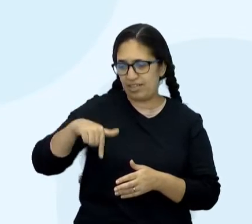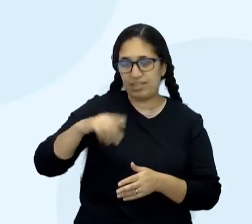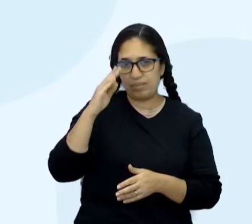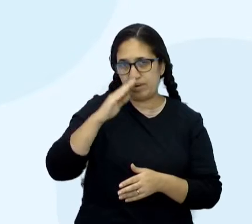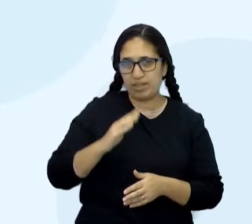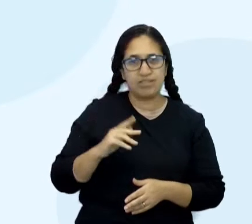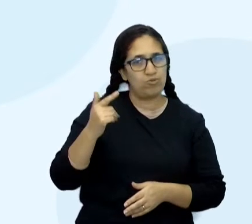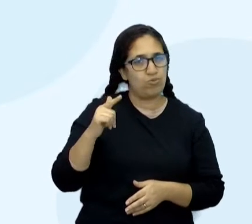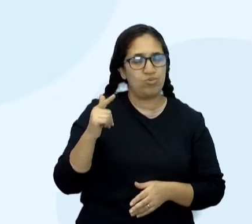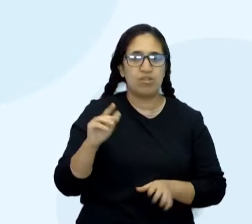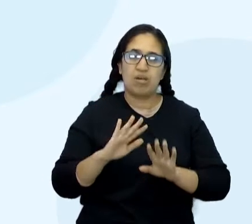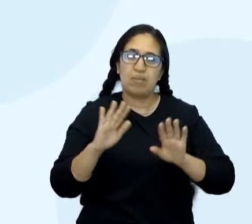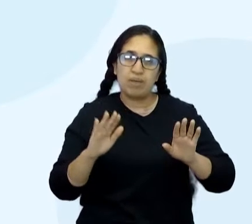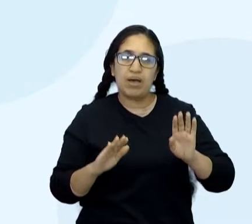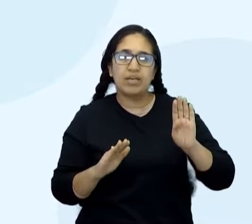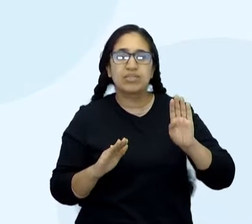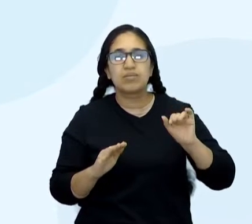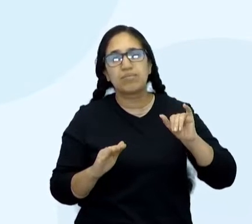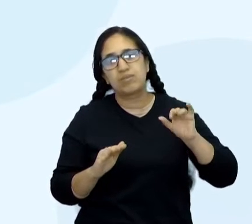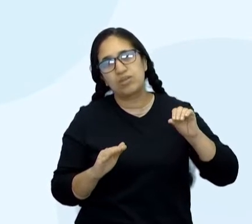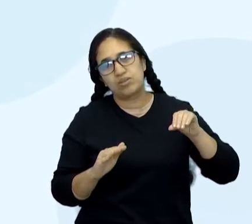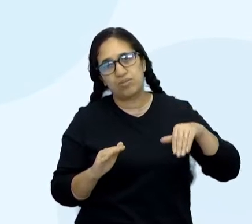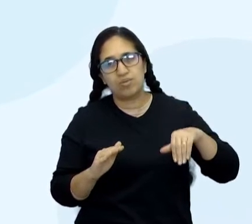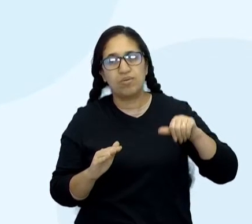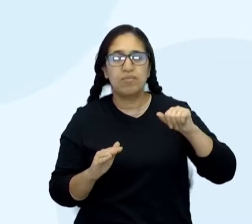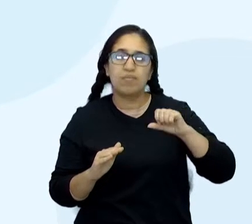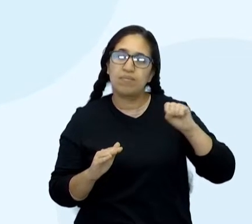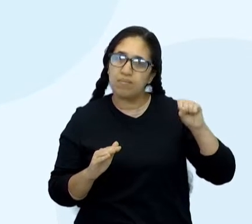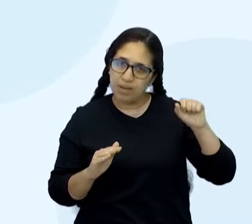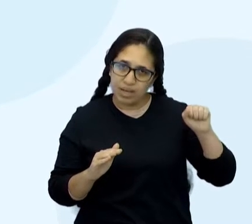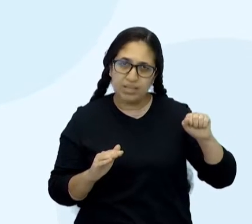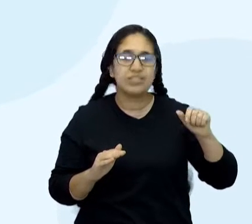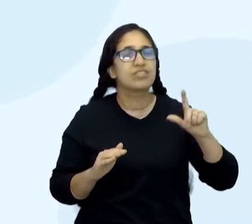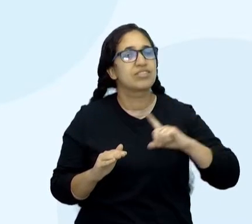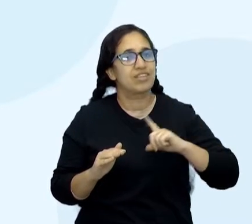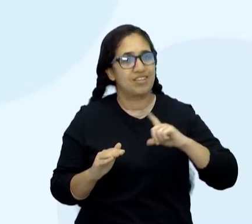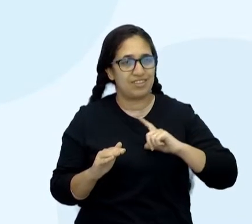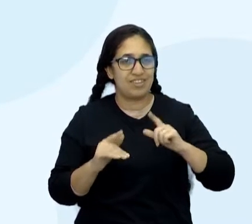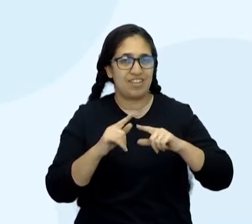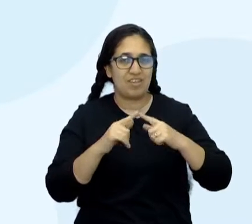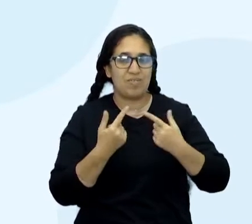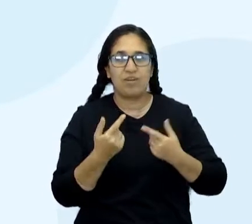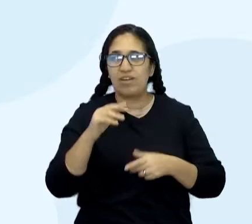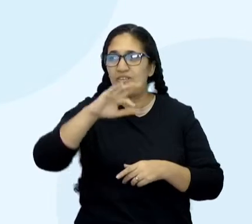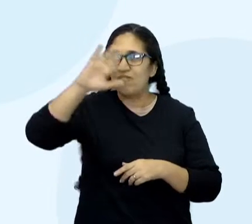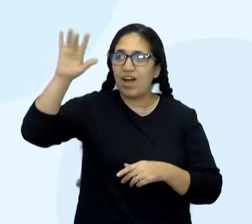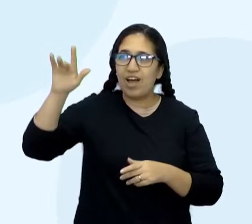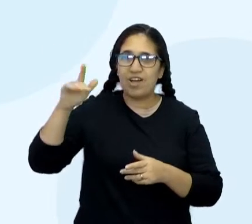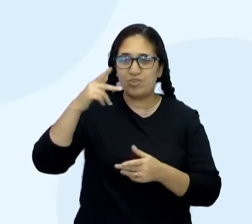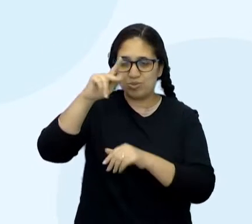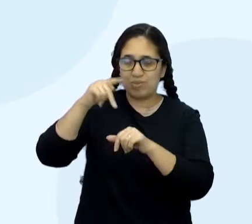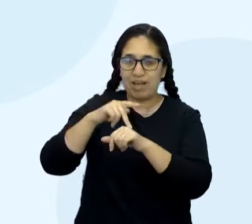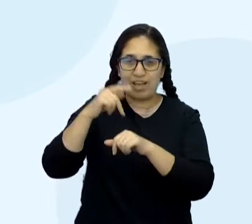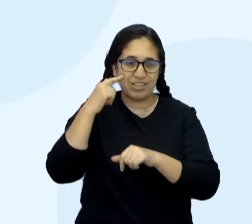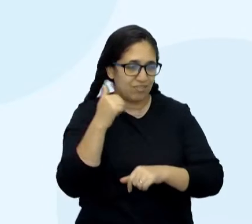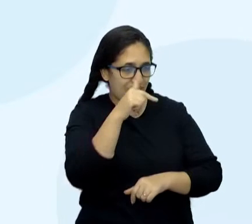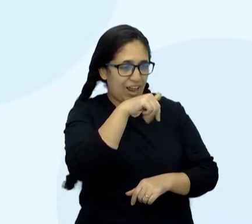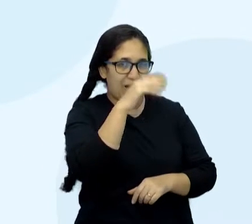mas a biomassa, a gente sabe que o Brasil, inclusive ele é chamado de celeiro do mundo por muitos cientistas aí,